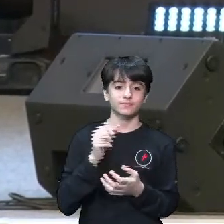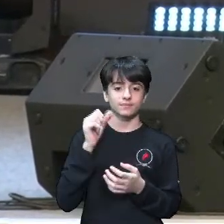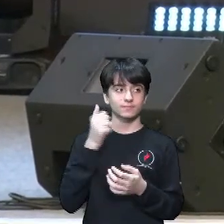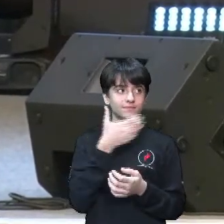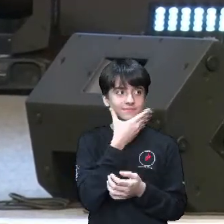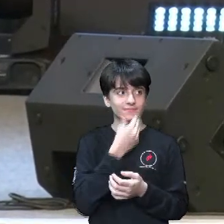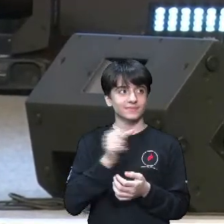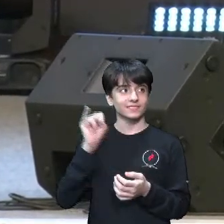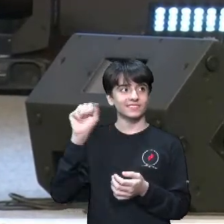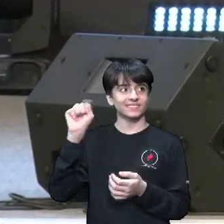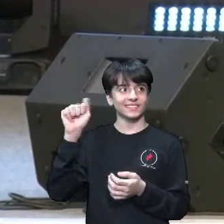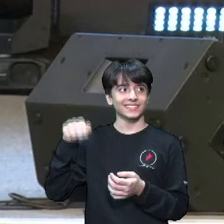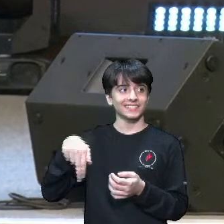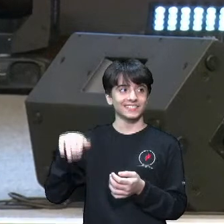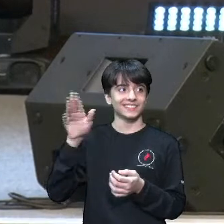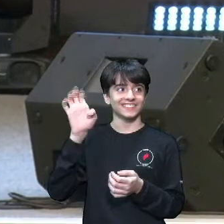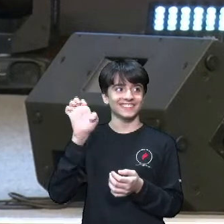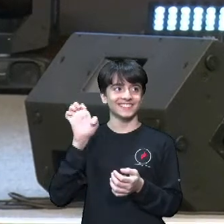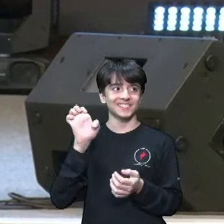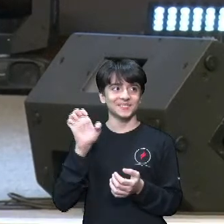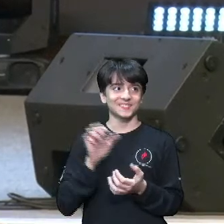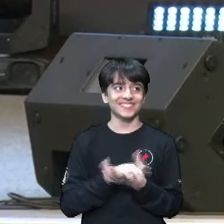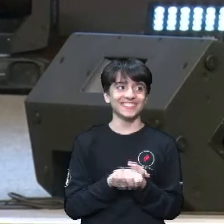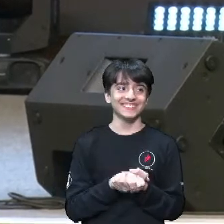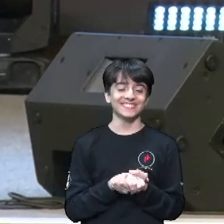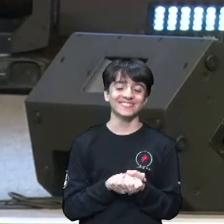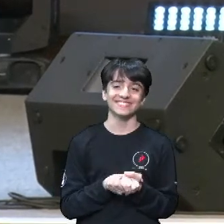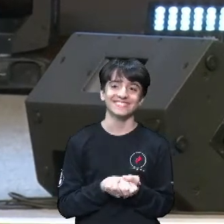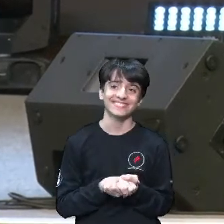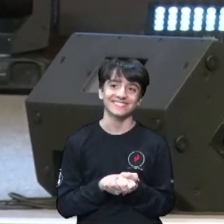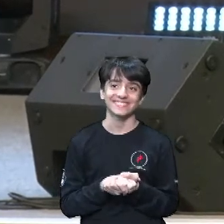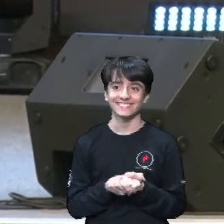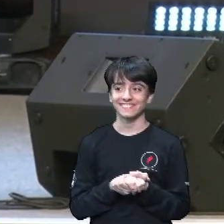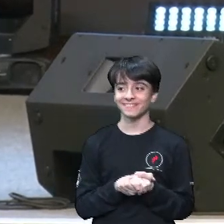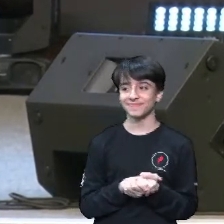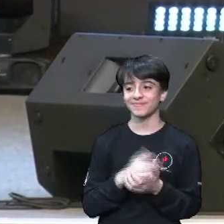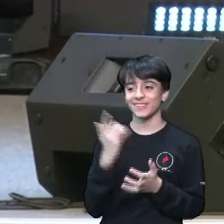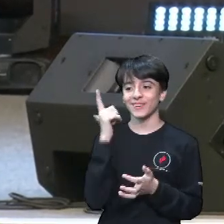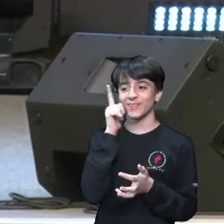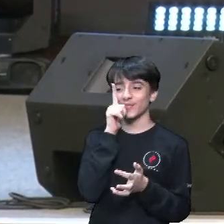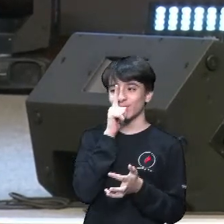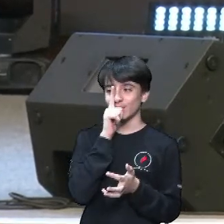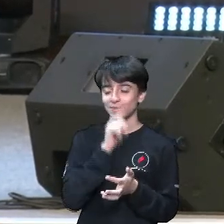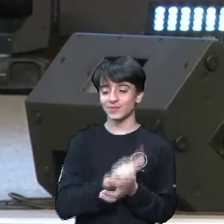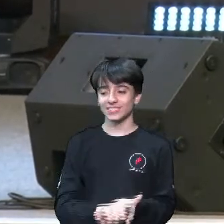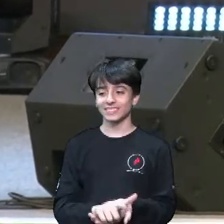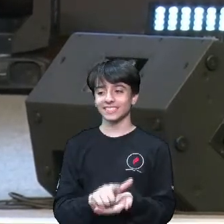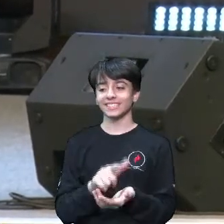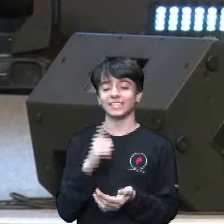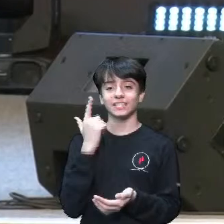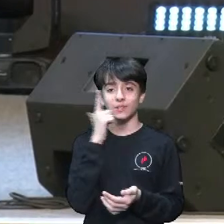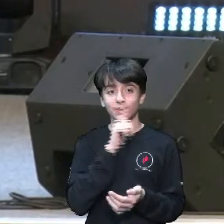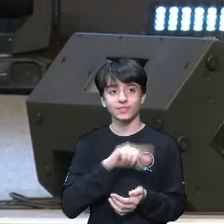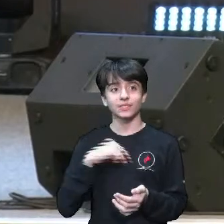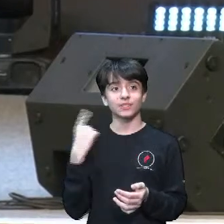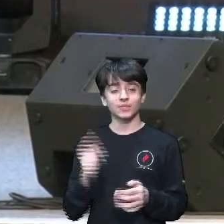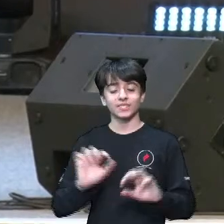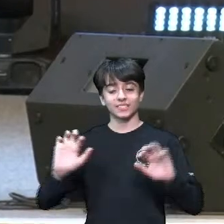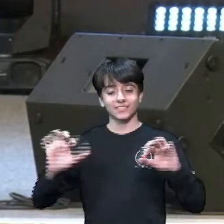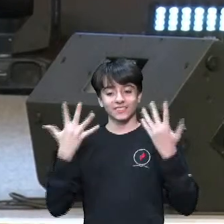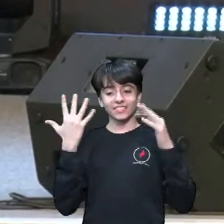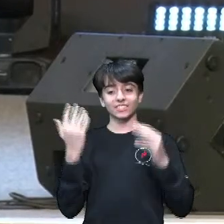a Fabiana, por todas as bênçãos que Deus tem concedido em prol da nossa festa de